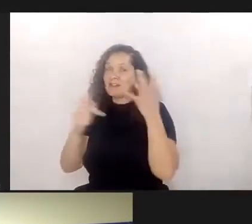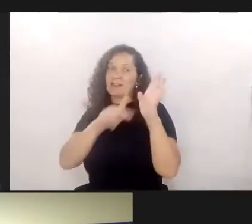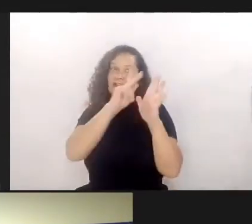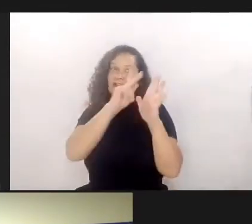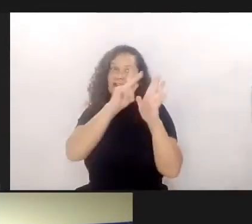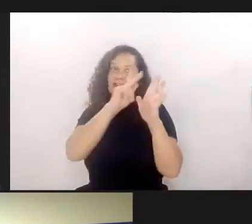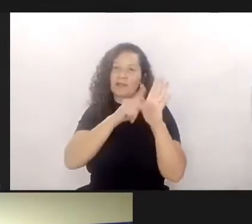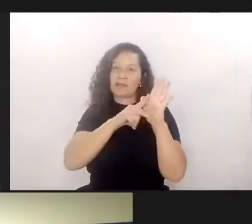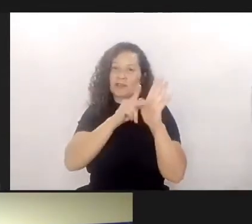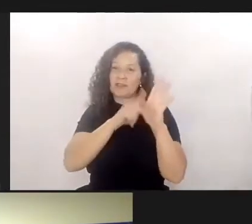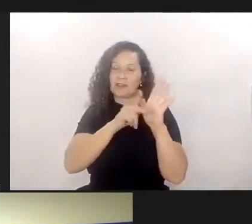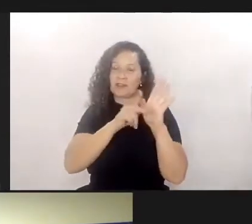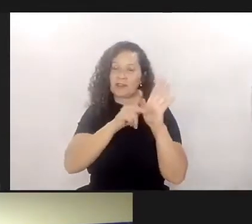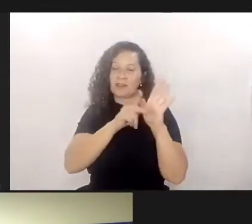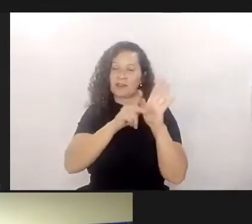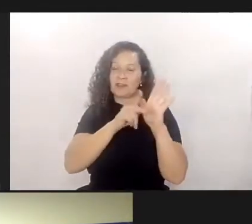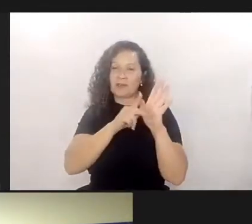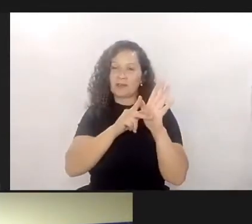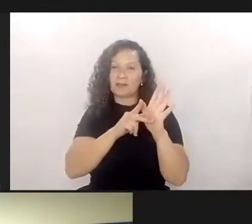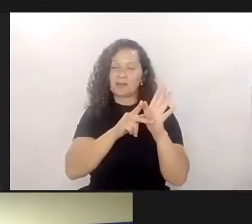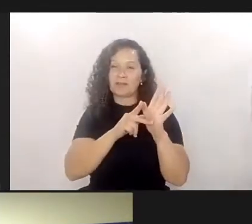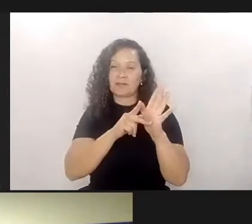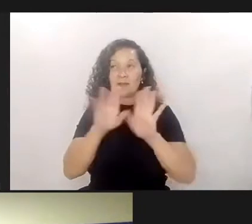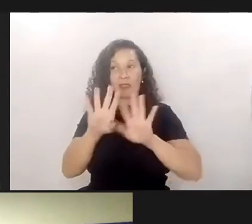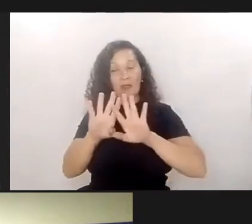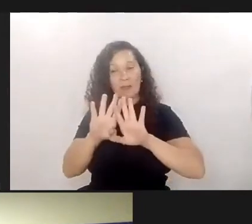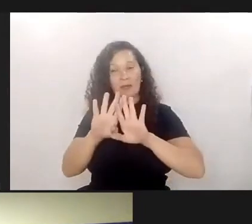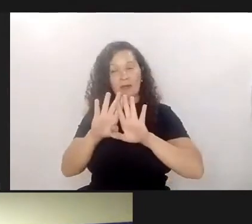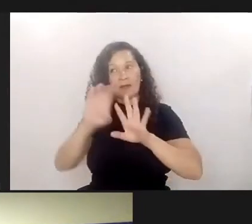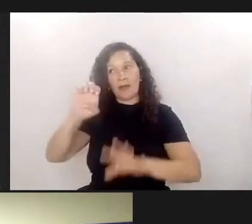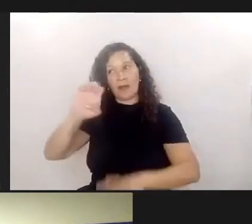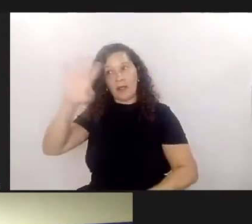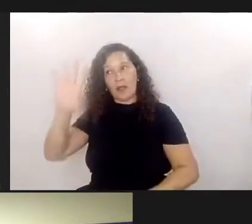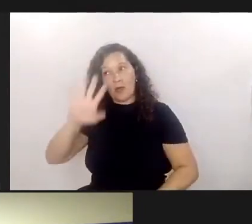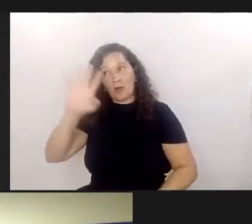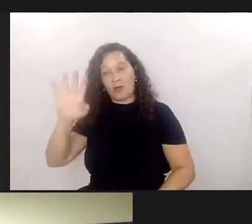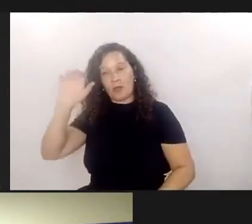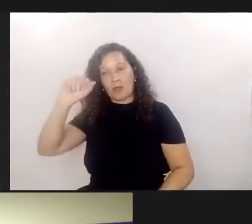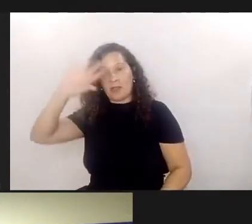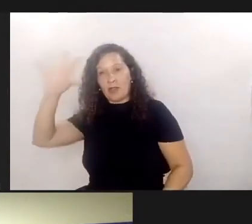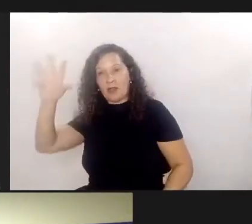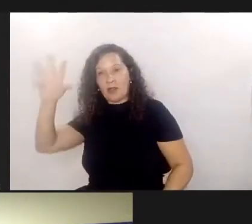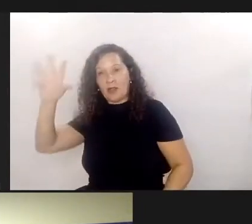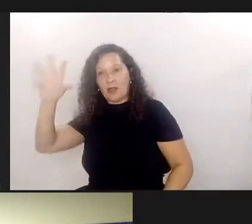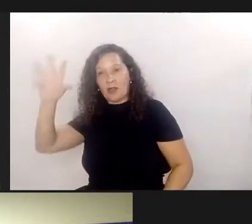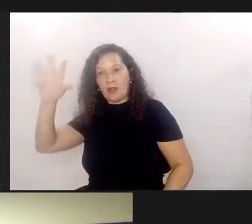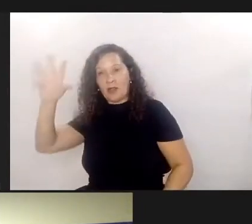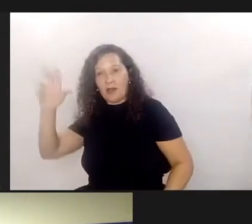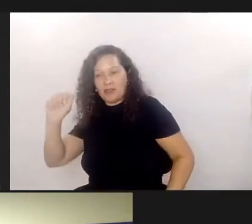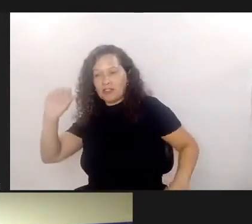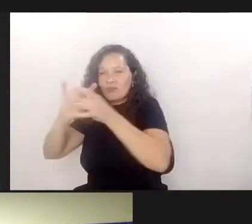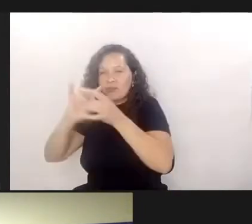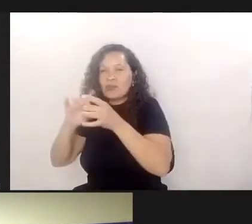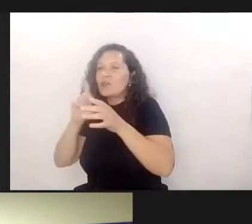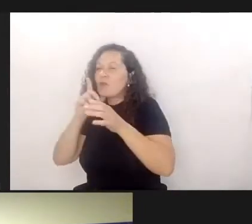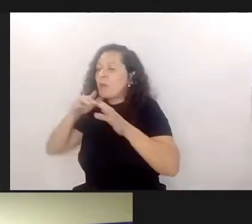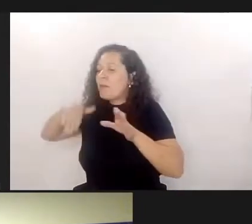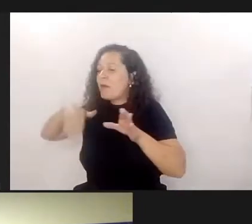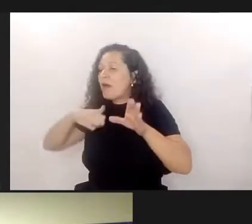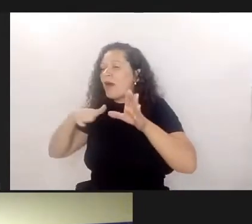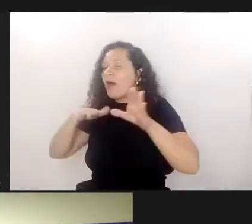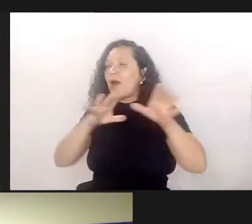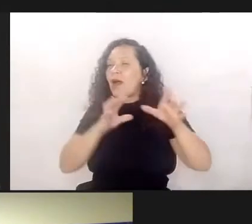a Europa e a África seriam ligadas pelo Mediterrâneo, que se torna esse anel de